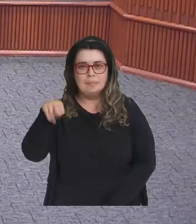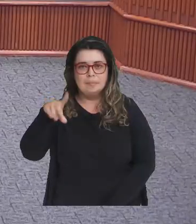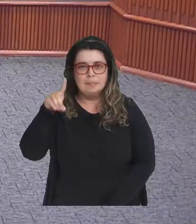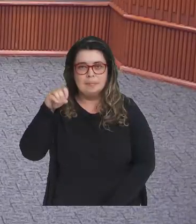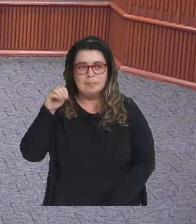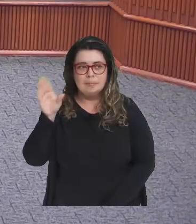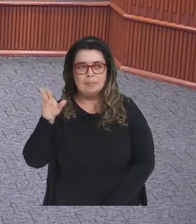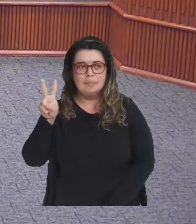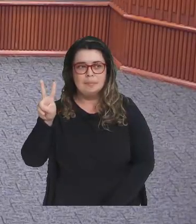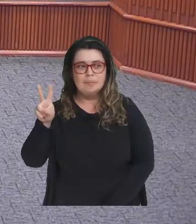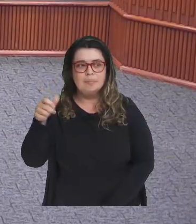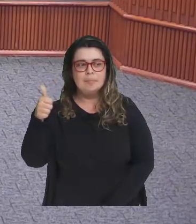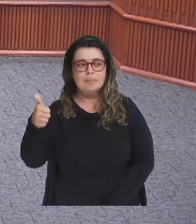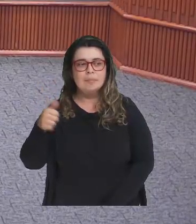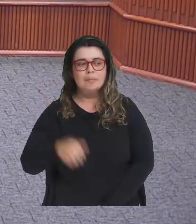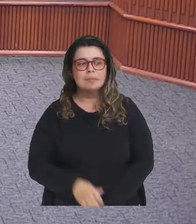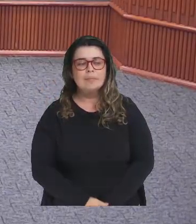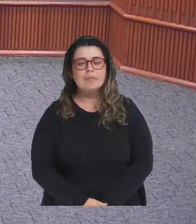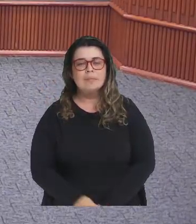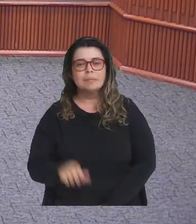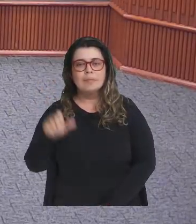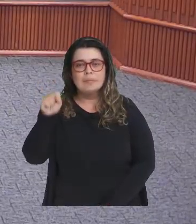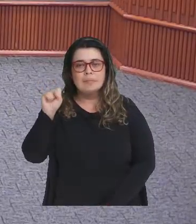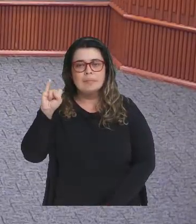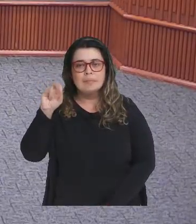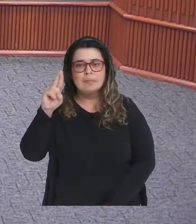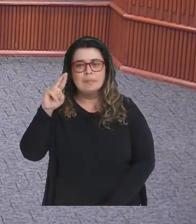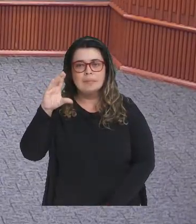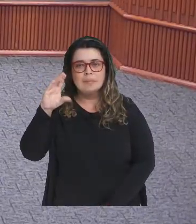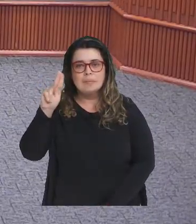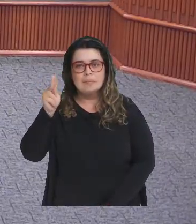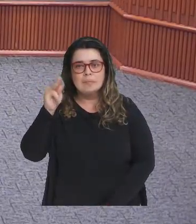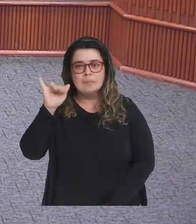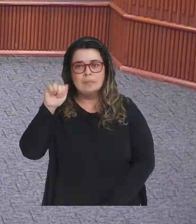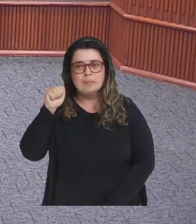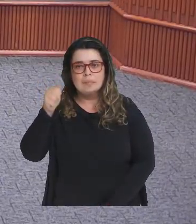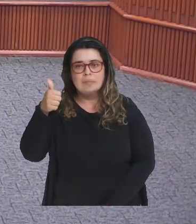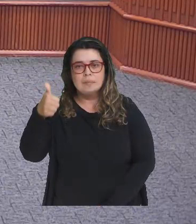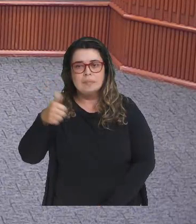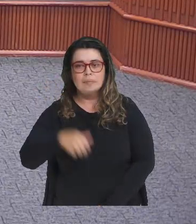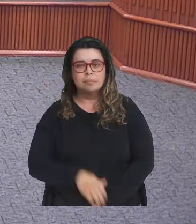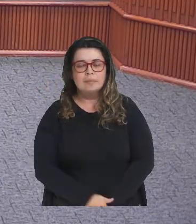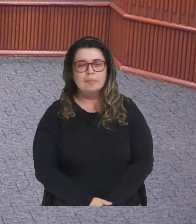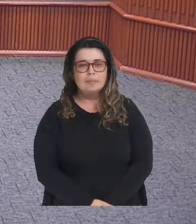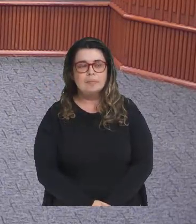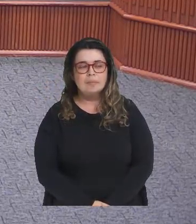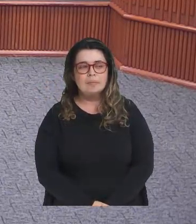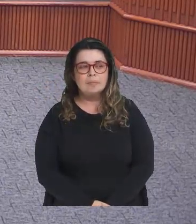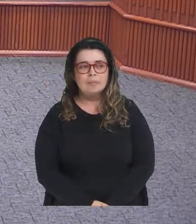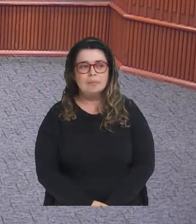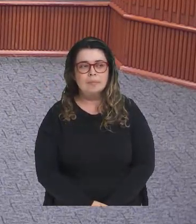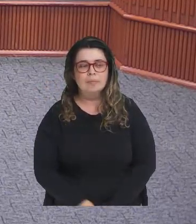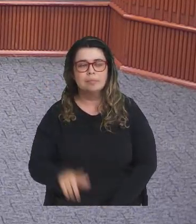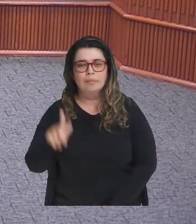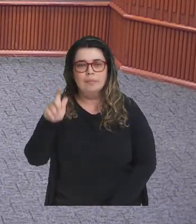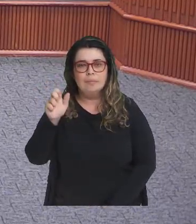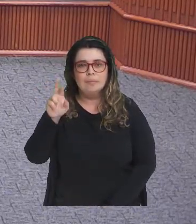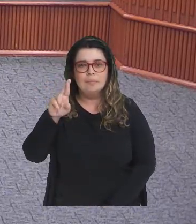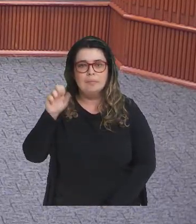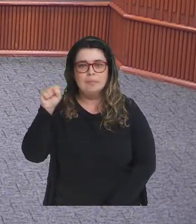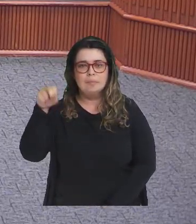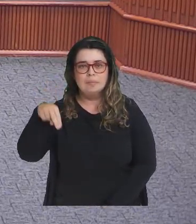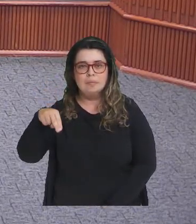presente. Fernando Sirkia. Sirkia, presente. Gerson Alves, presente.